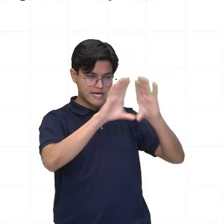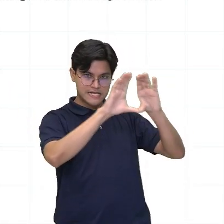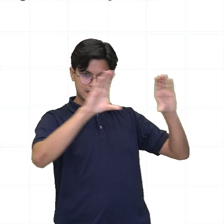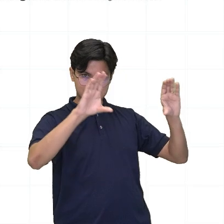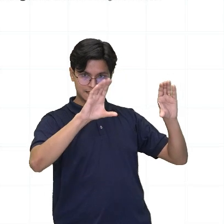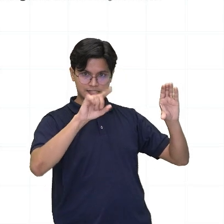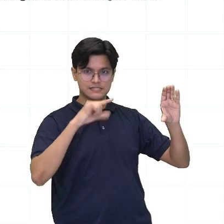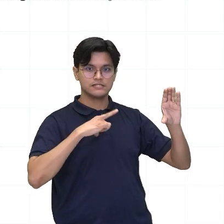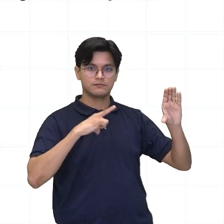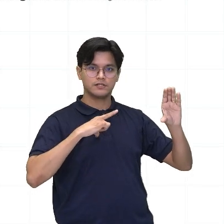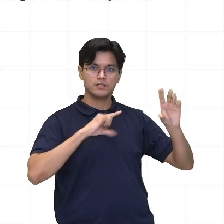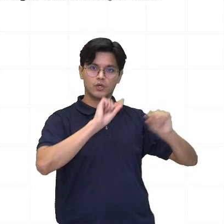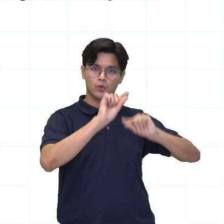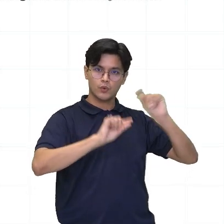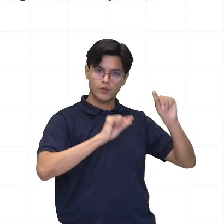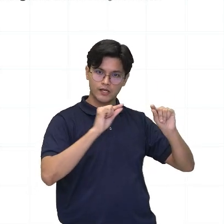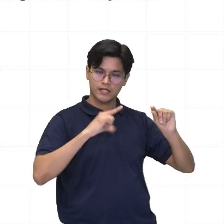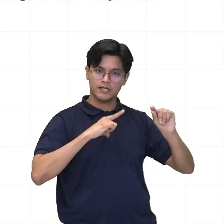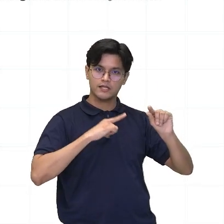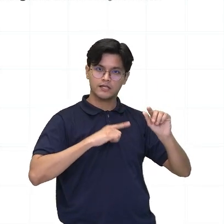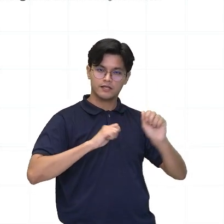que vai fazer